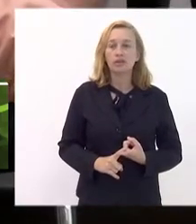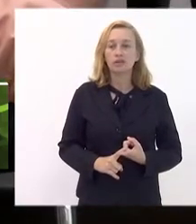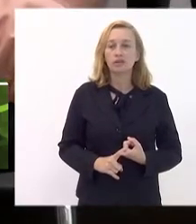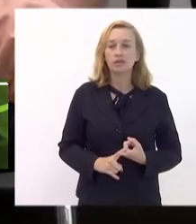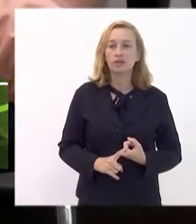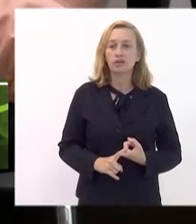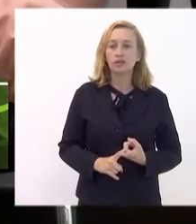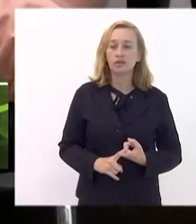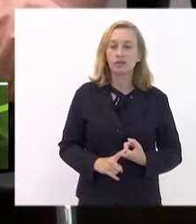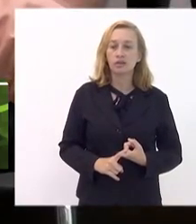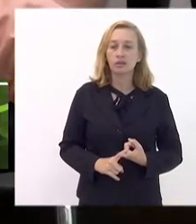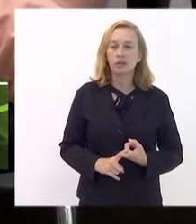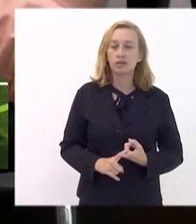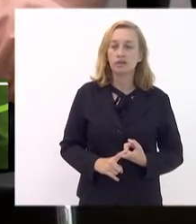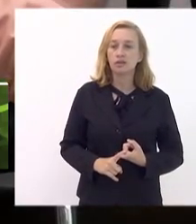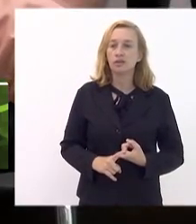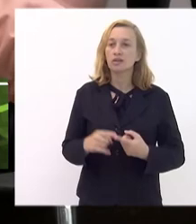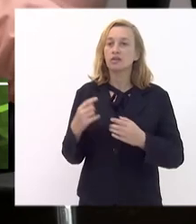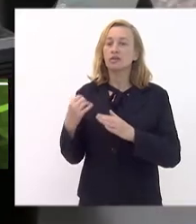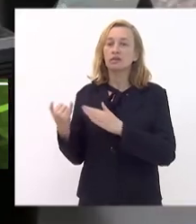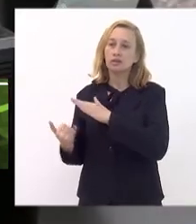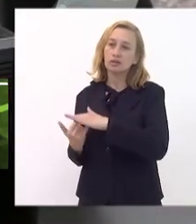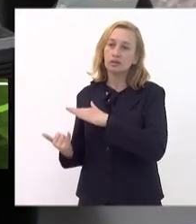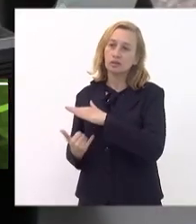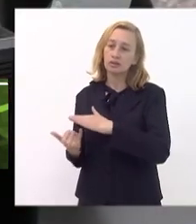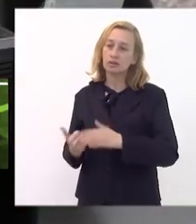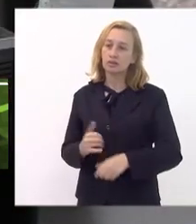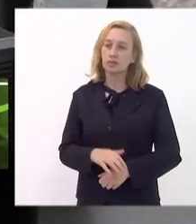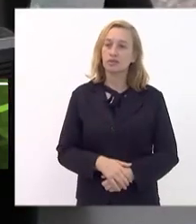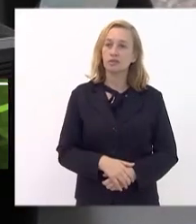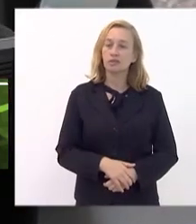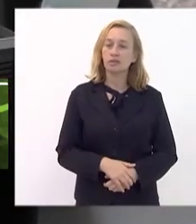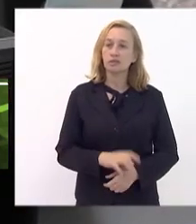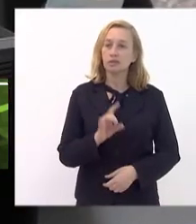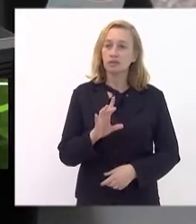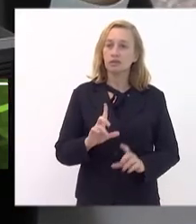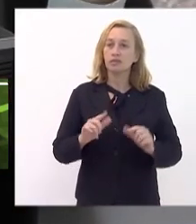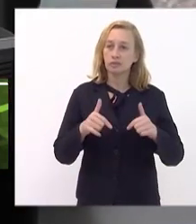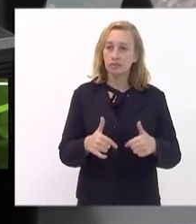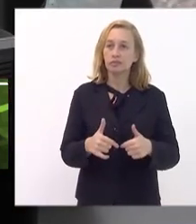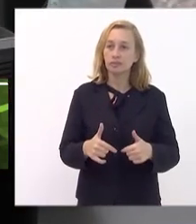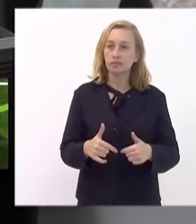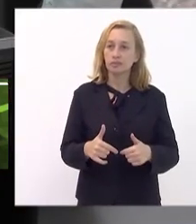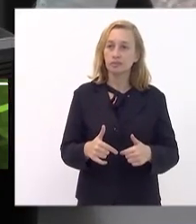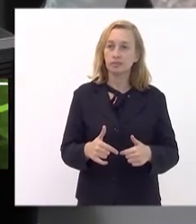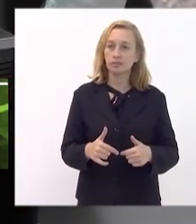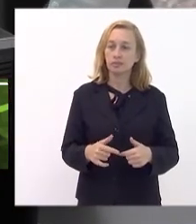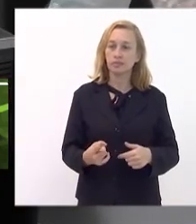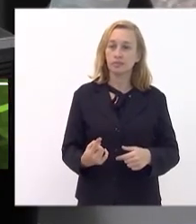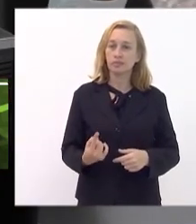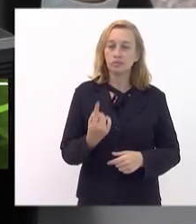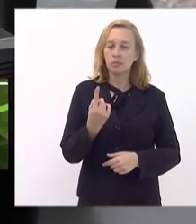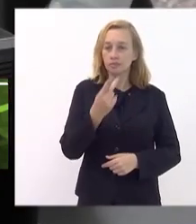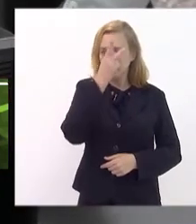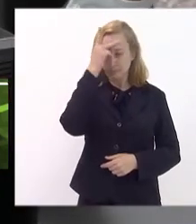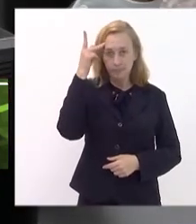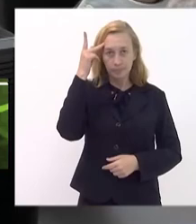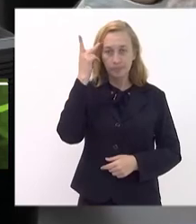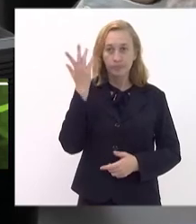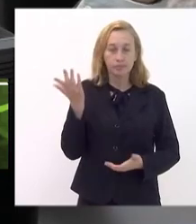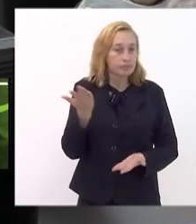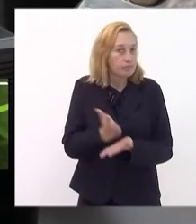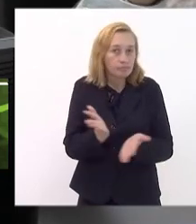pífia é a instituição que só funciona em função de uma cabeça. Essa instituição